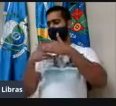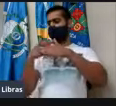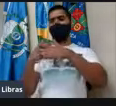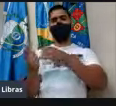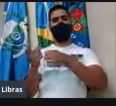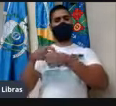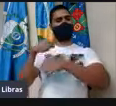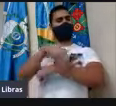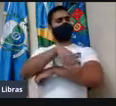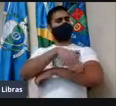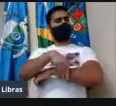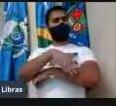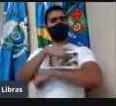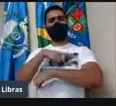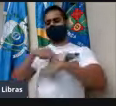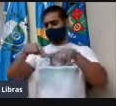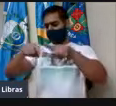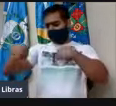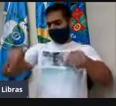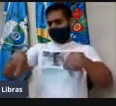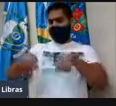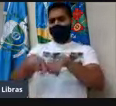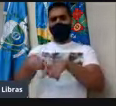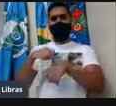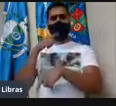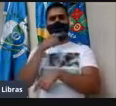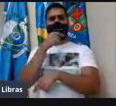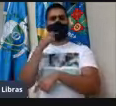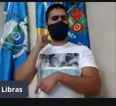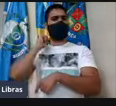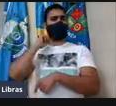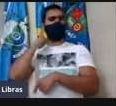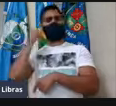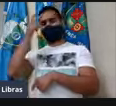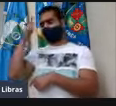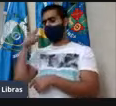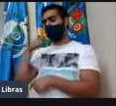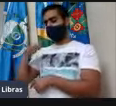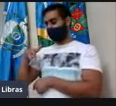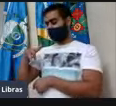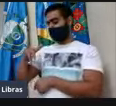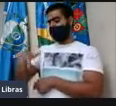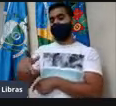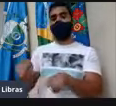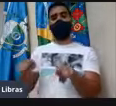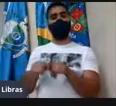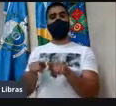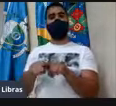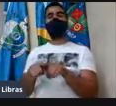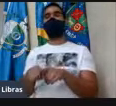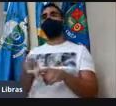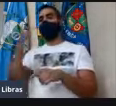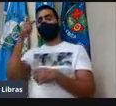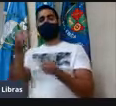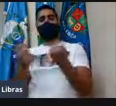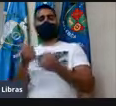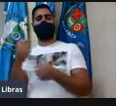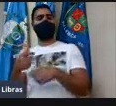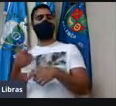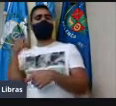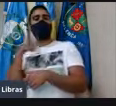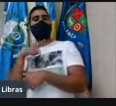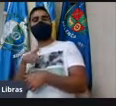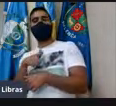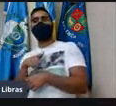rua, criando uma poça de esgoto no meio da via, impossibilitando o tráfego de moradores e dificultando fortemente a passagem de veículos. Cabe ressaltar